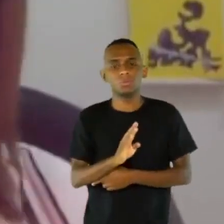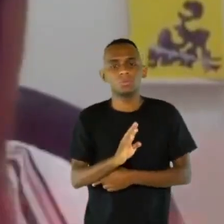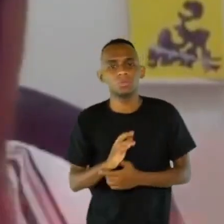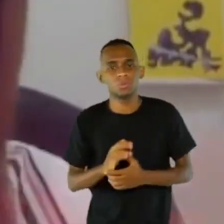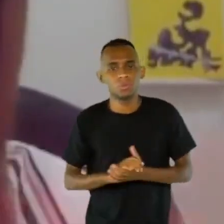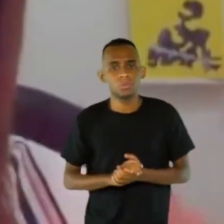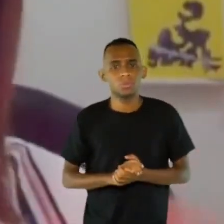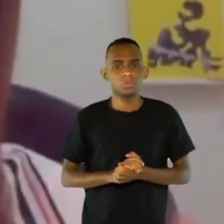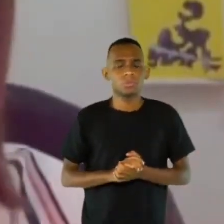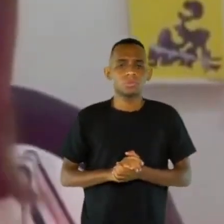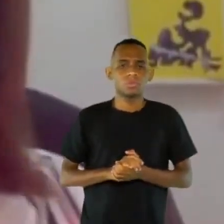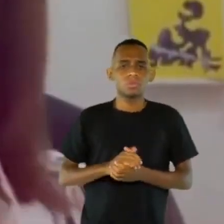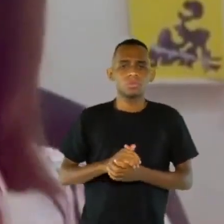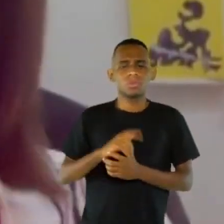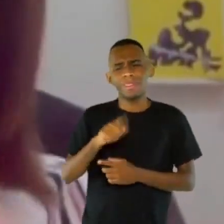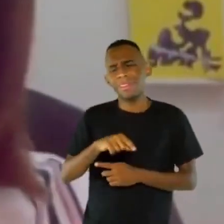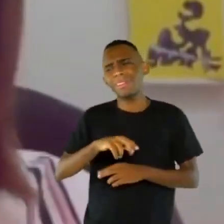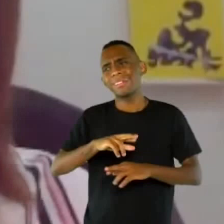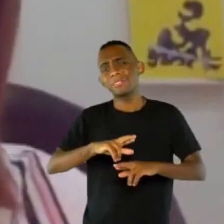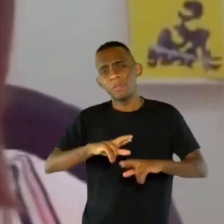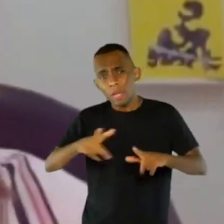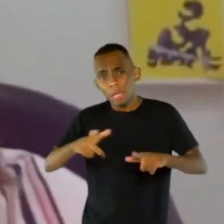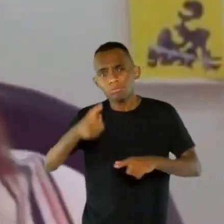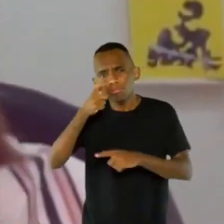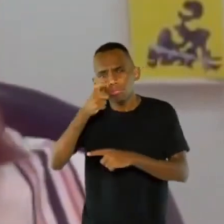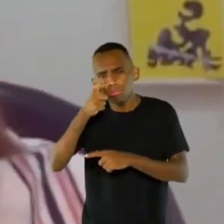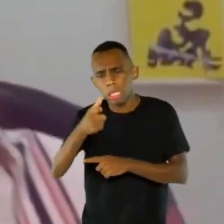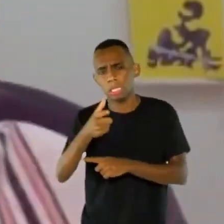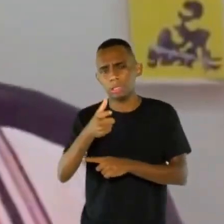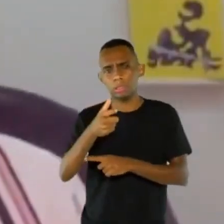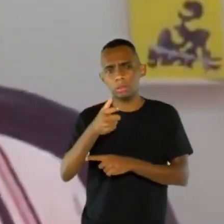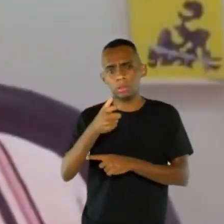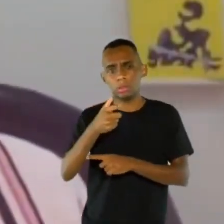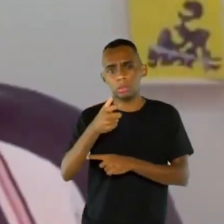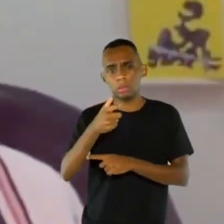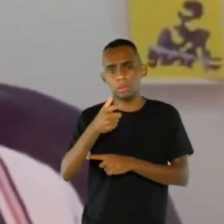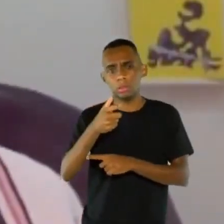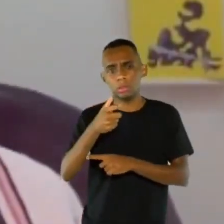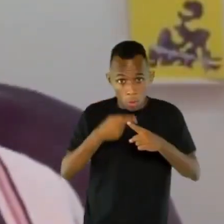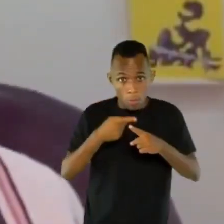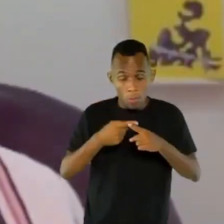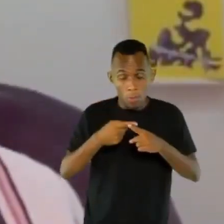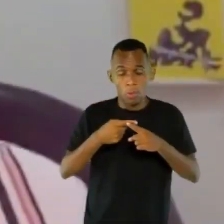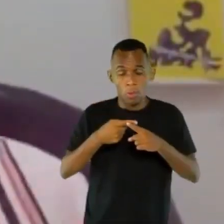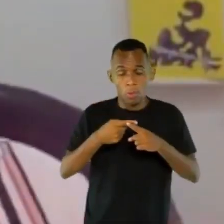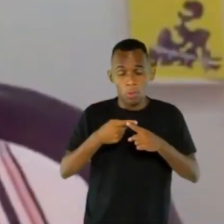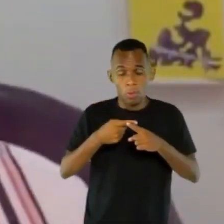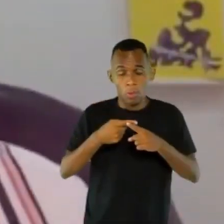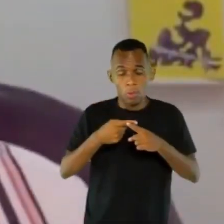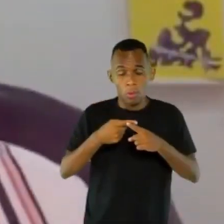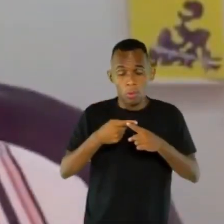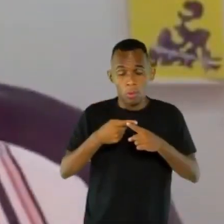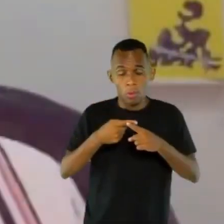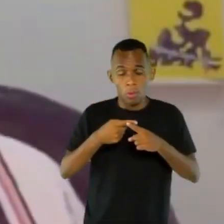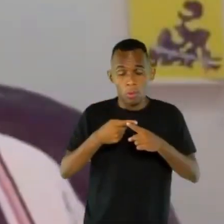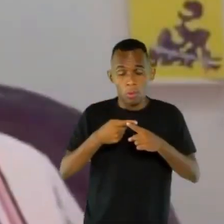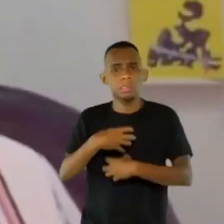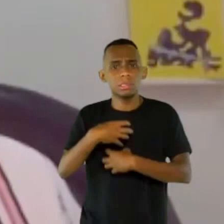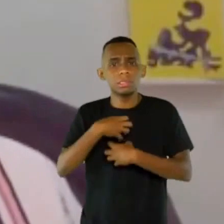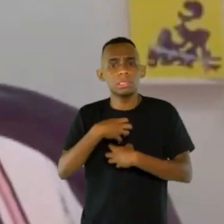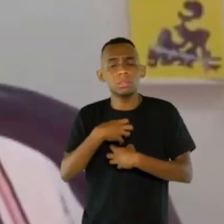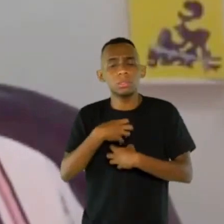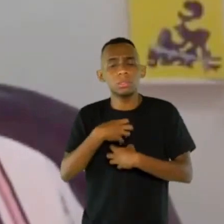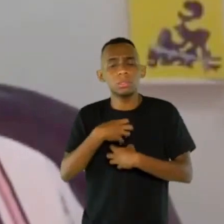uma coisa diferente. É uma coisa interessante, Afonso, porque isso me dá uma distância, né? Viver na Suíça me dá